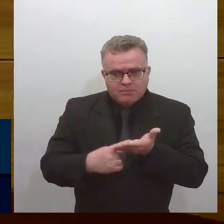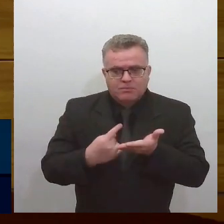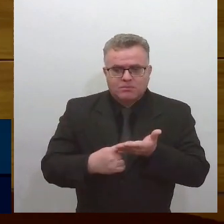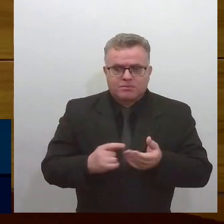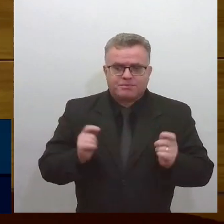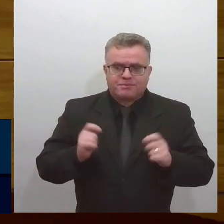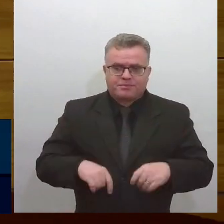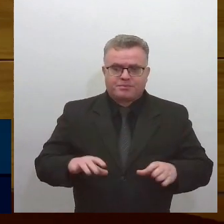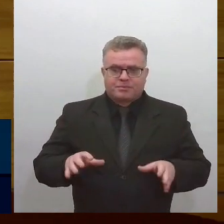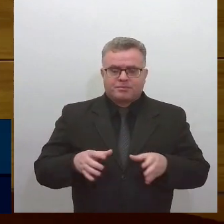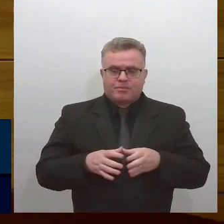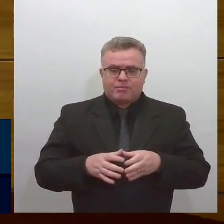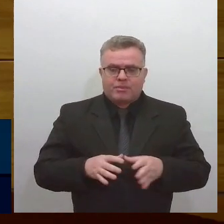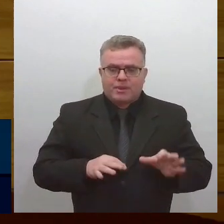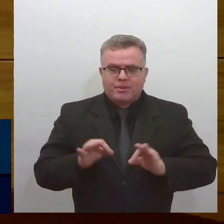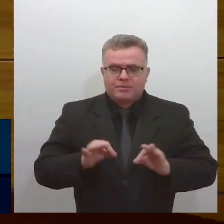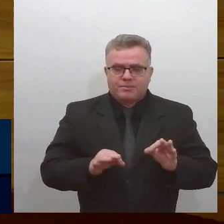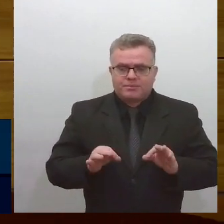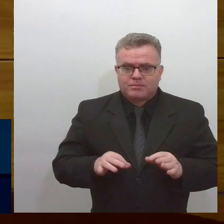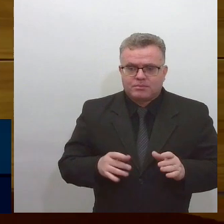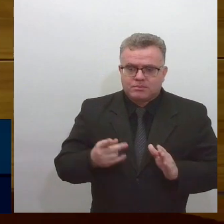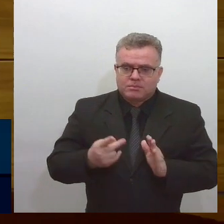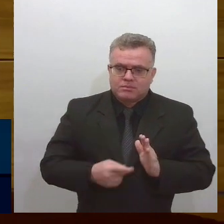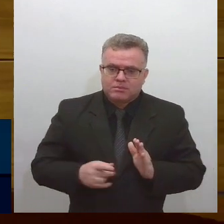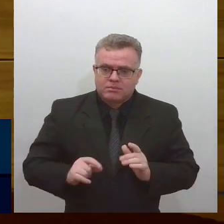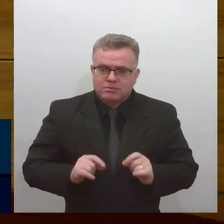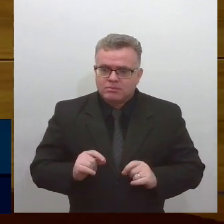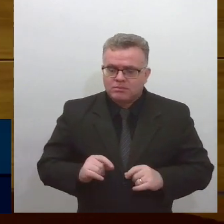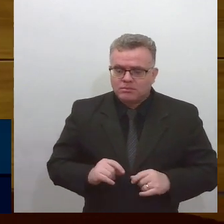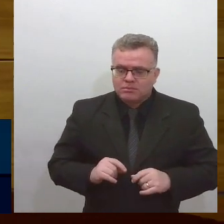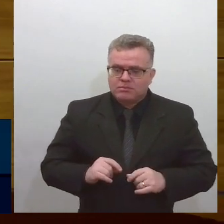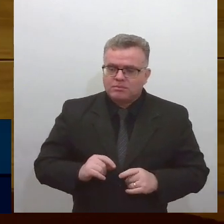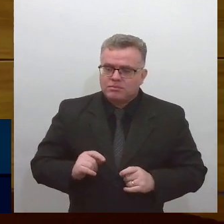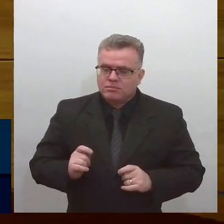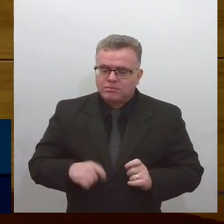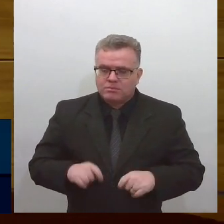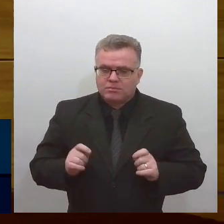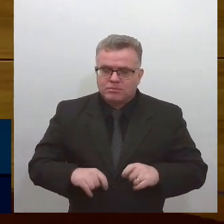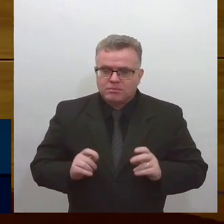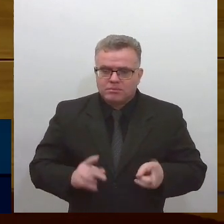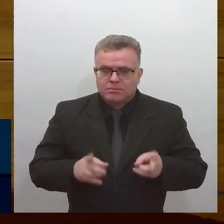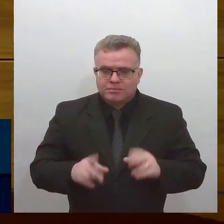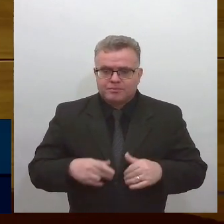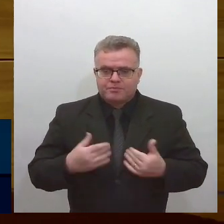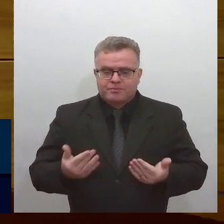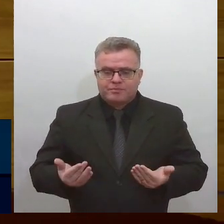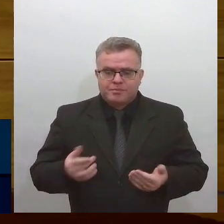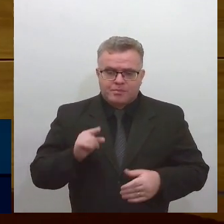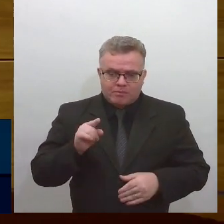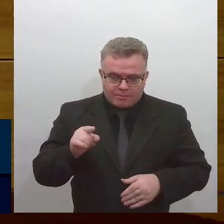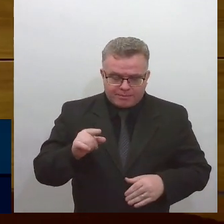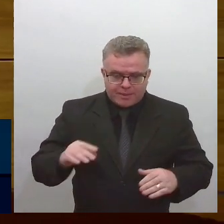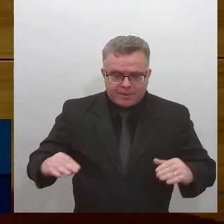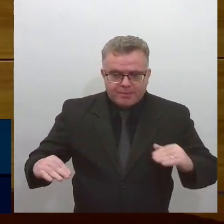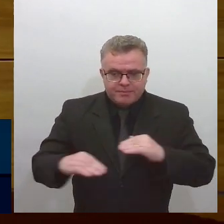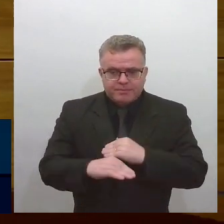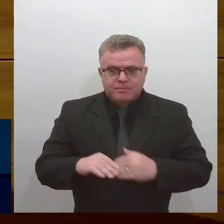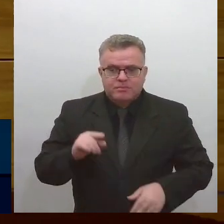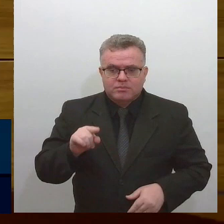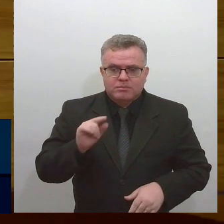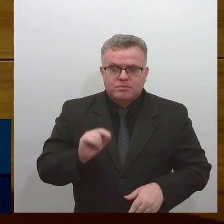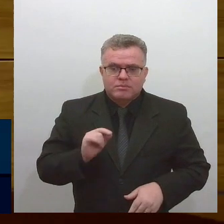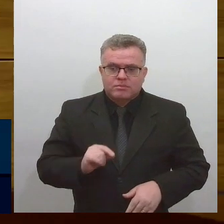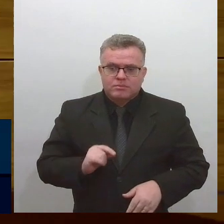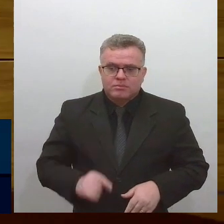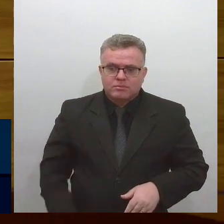equipe da gente desenvolver o projeto a gente tem essa condição sobre a questão da rodovia Estadual isso é algo é uma coisa